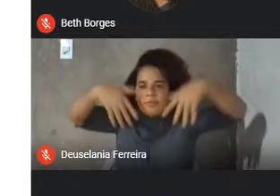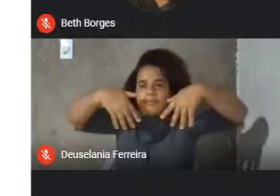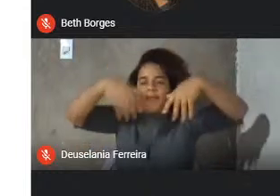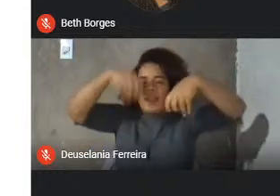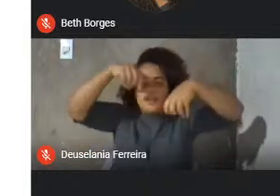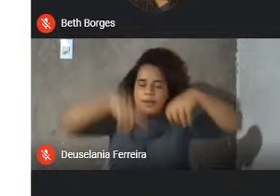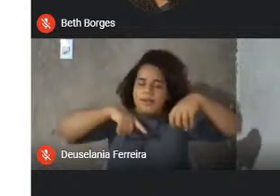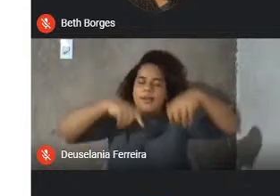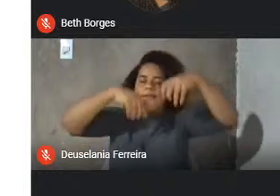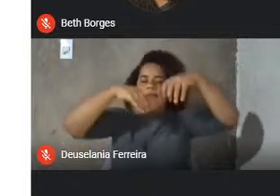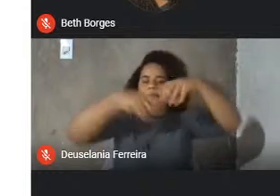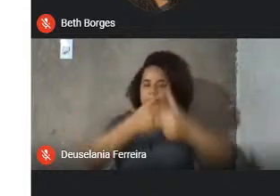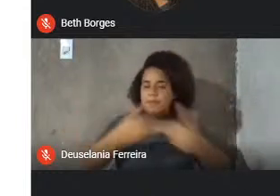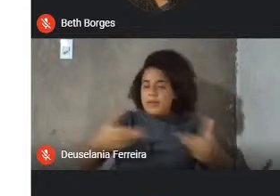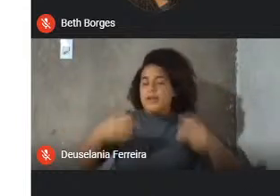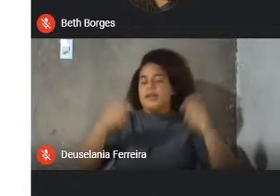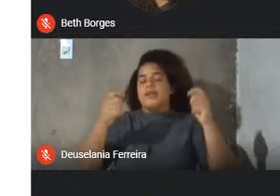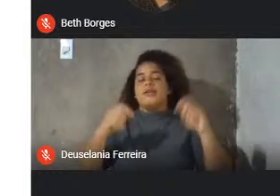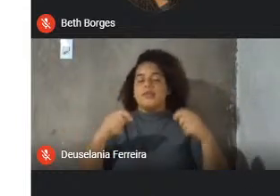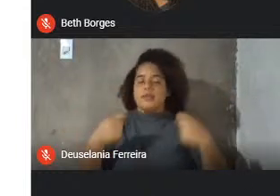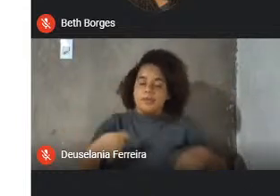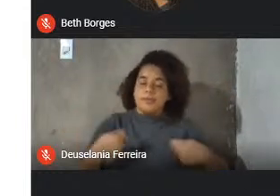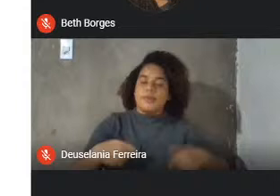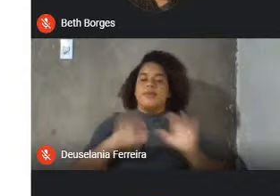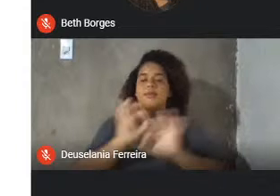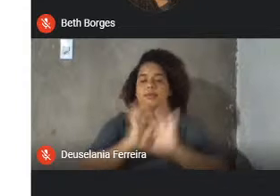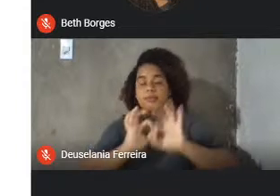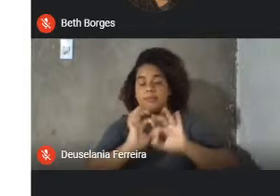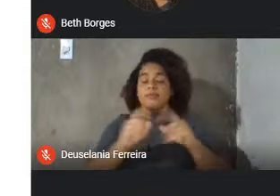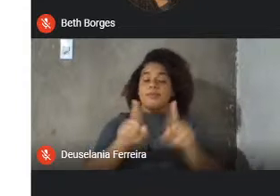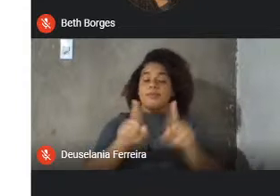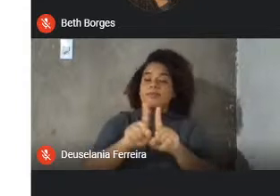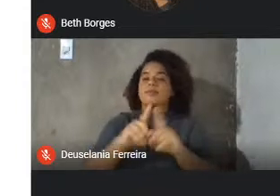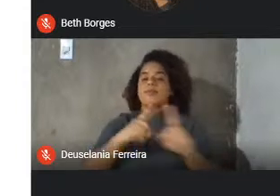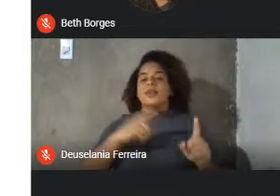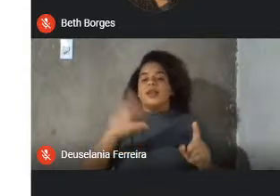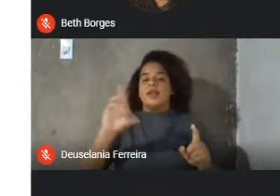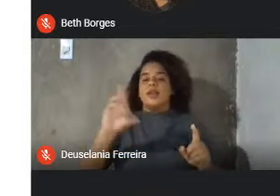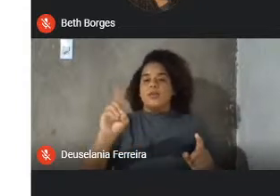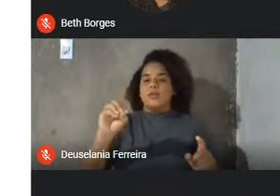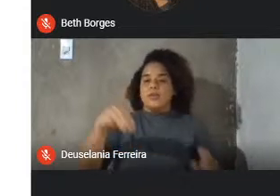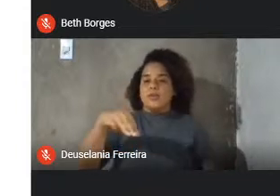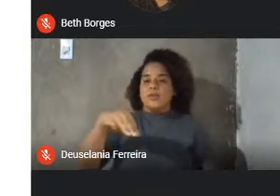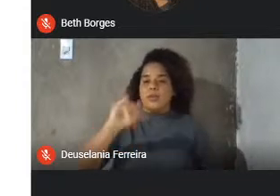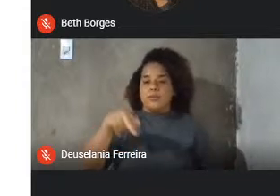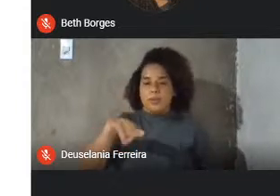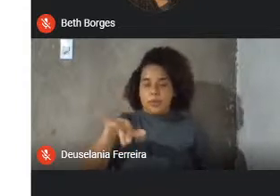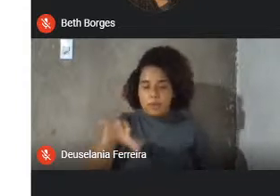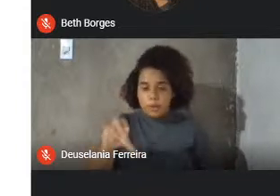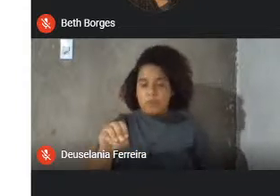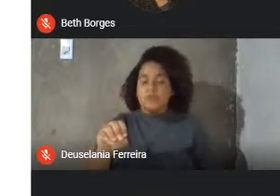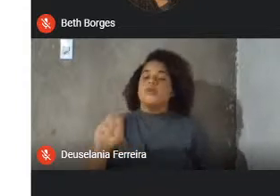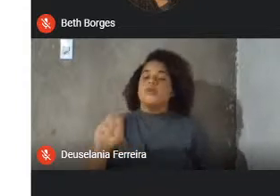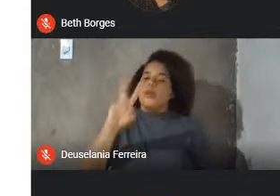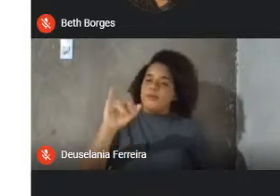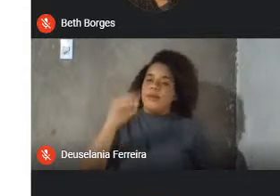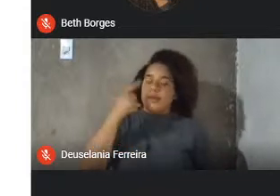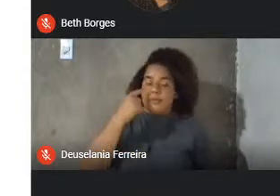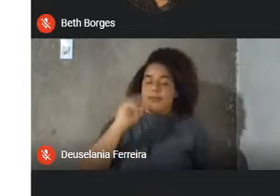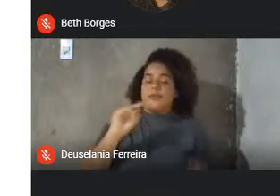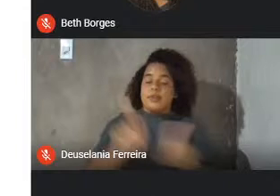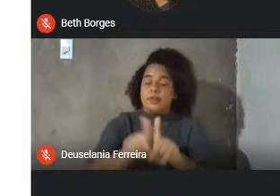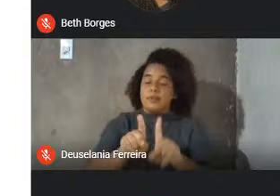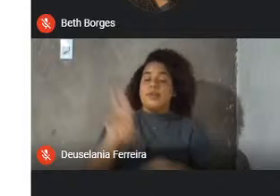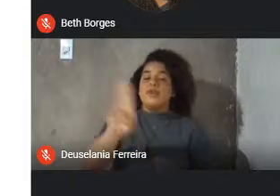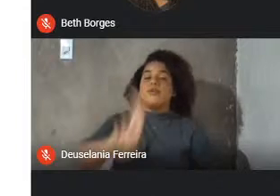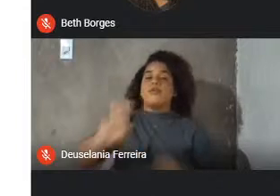Onde esses domínios são avaliados também, onde nós vamos ver isso através do protocolo que se utiliza,